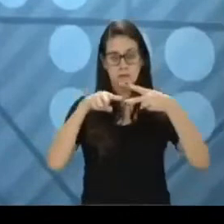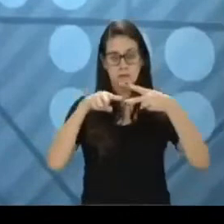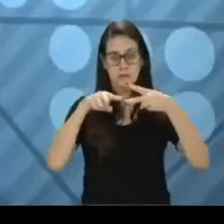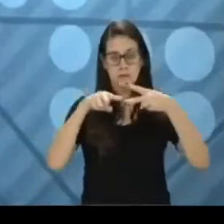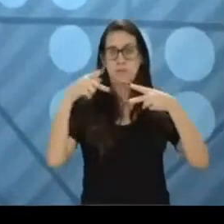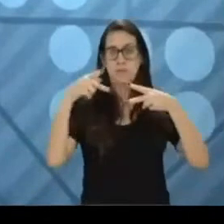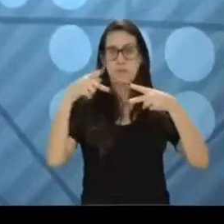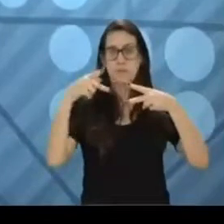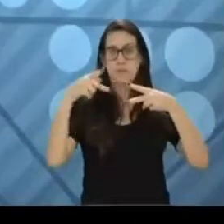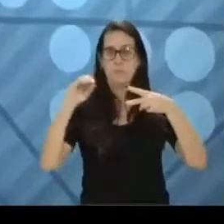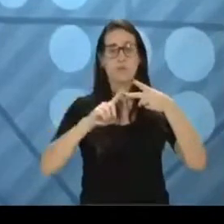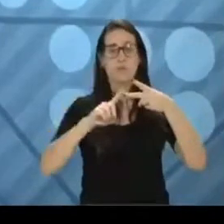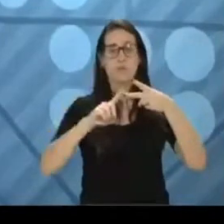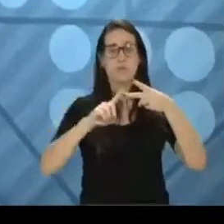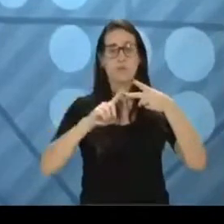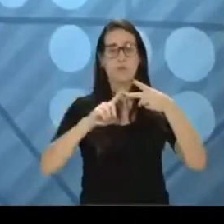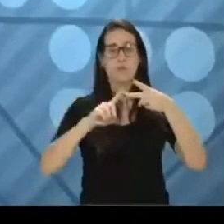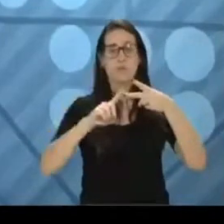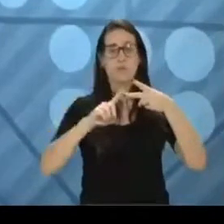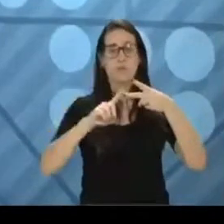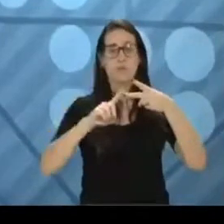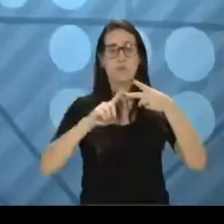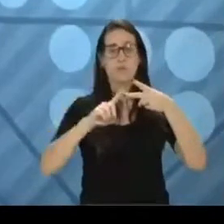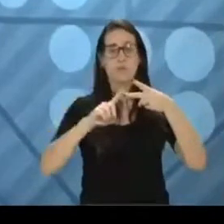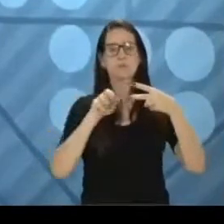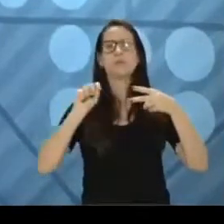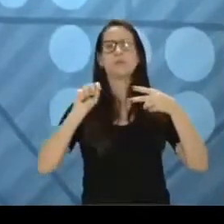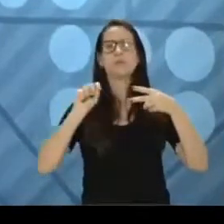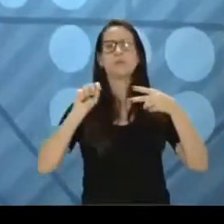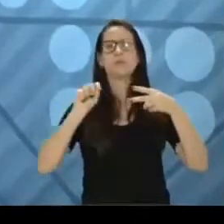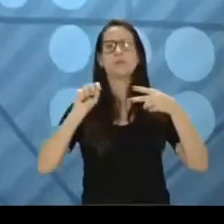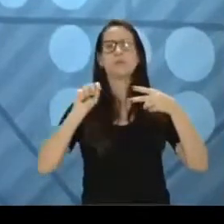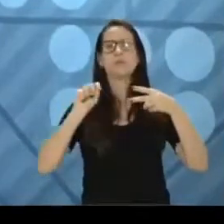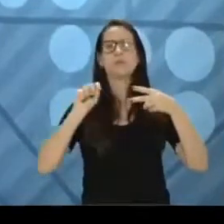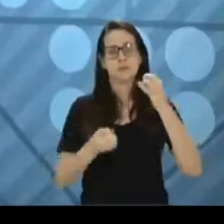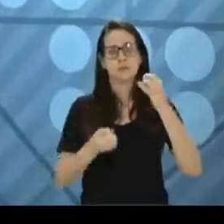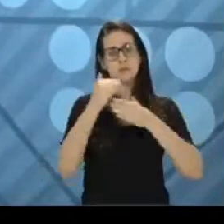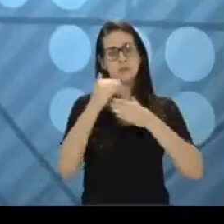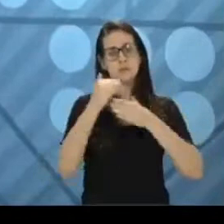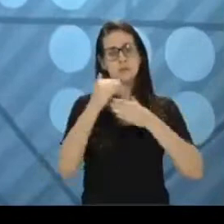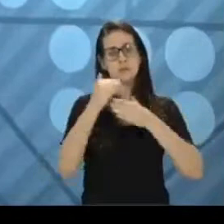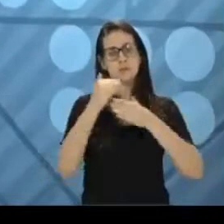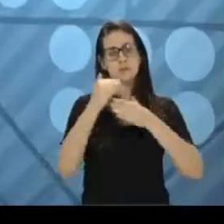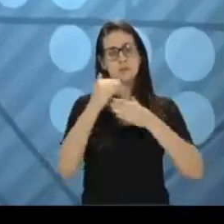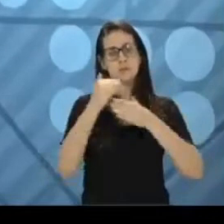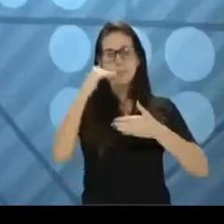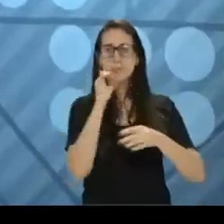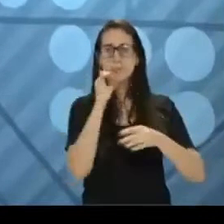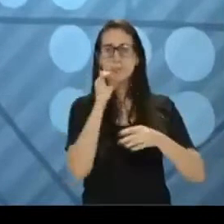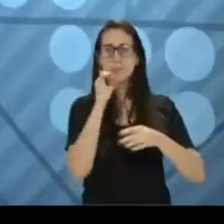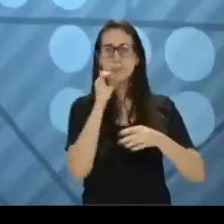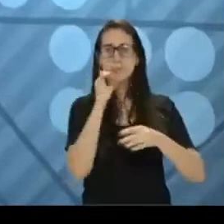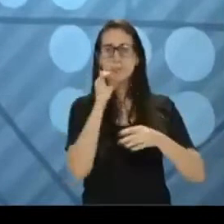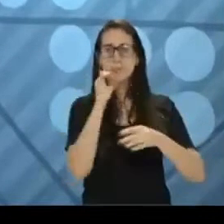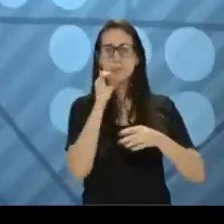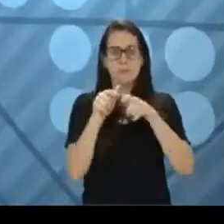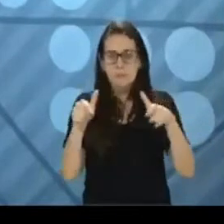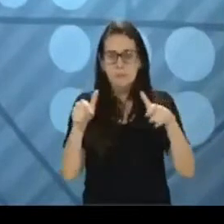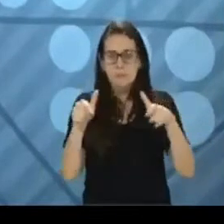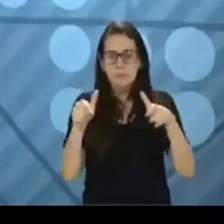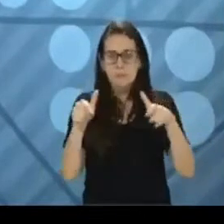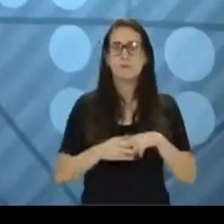uma célula eucarionte, as subunidades, a formação dessas subunidades, o tamanho dessas subunidades